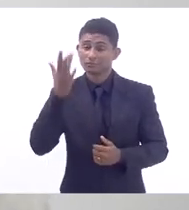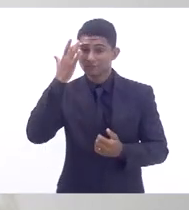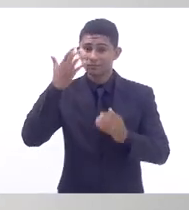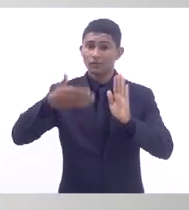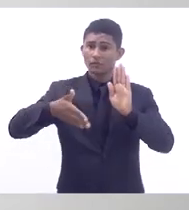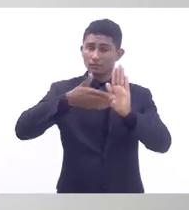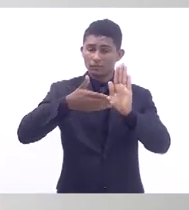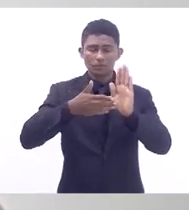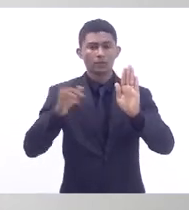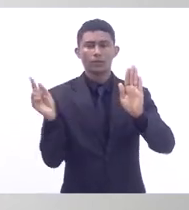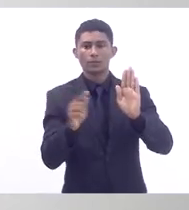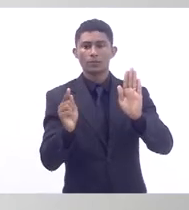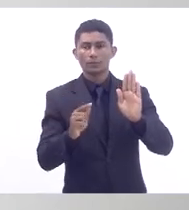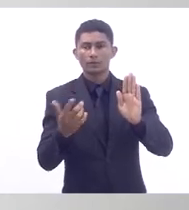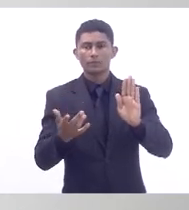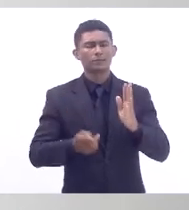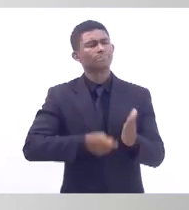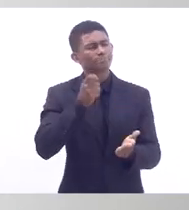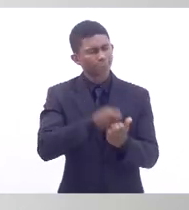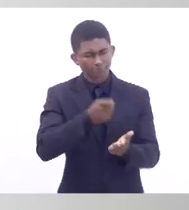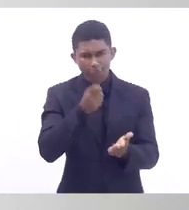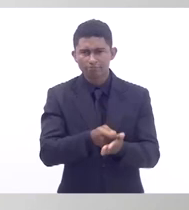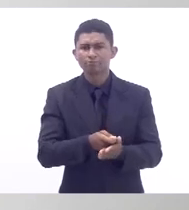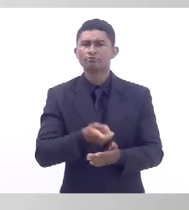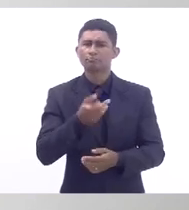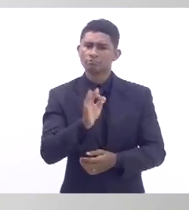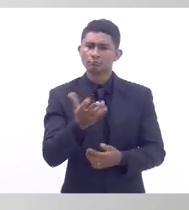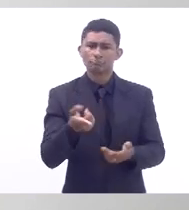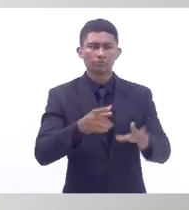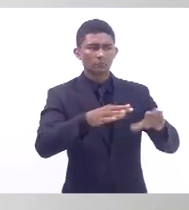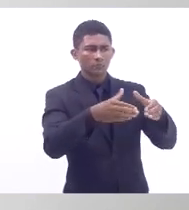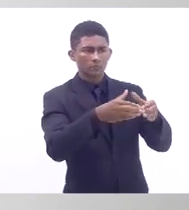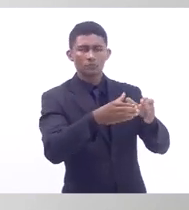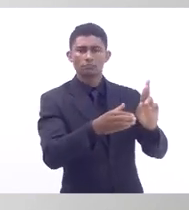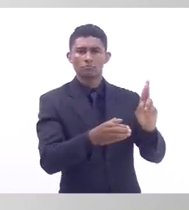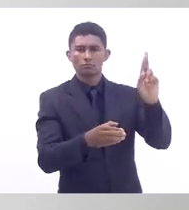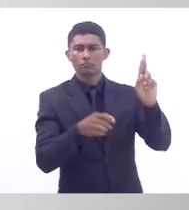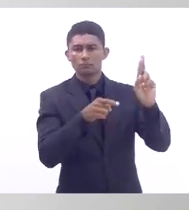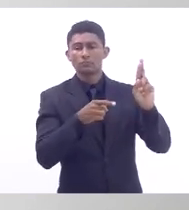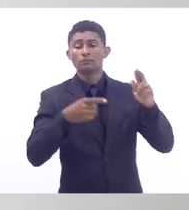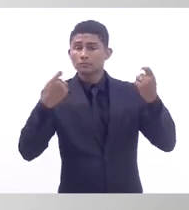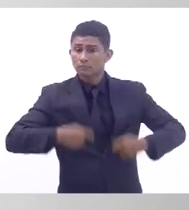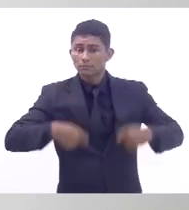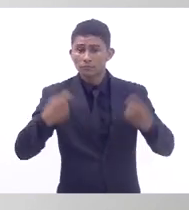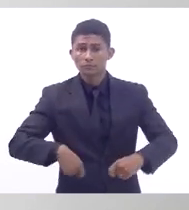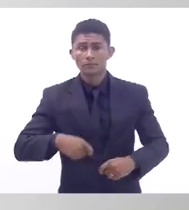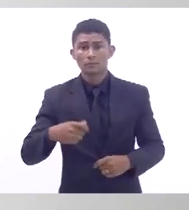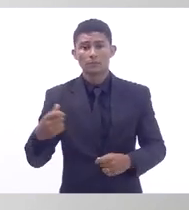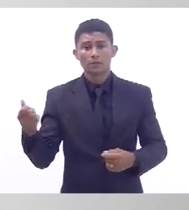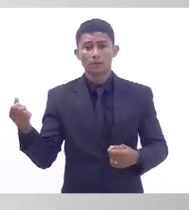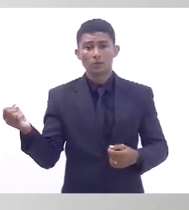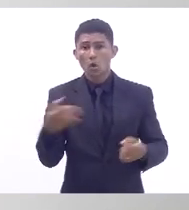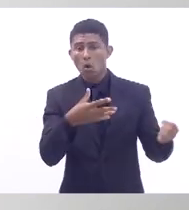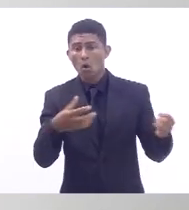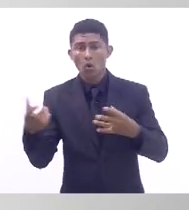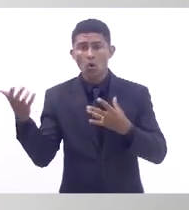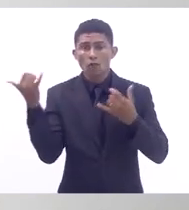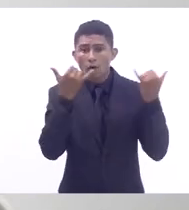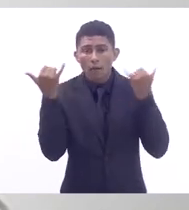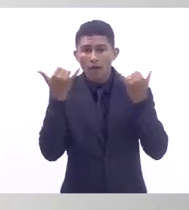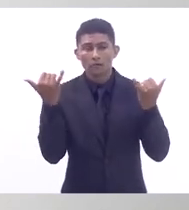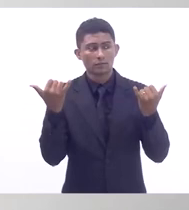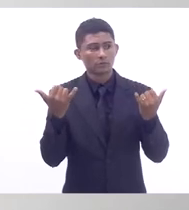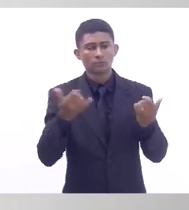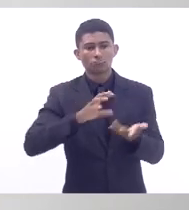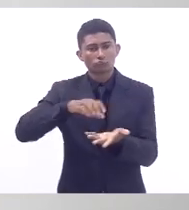proposta é para que é para pressionar mesmo né Reitoria suas instâncias da Universidade que atualizem isso que a Reitoria conversa com